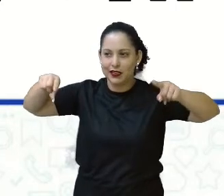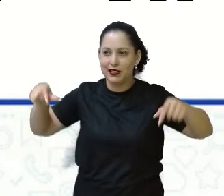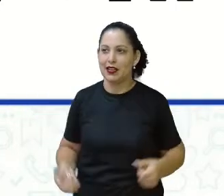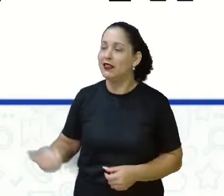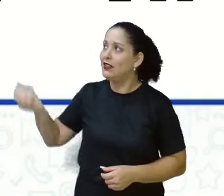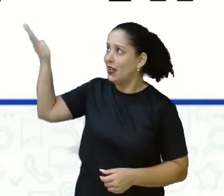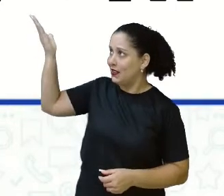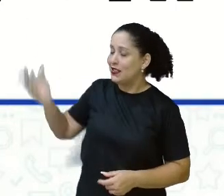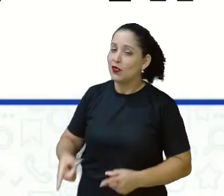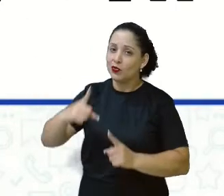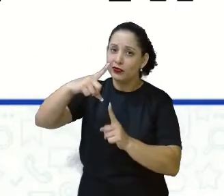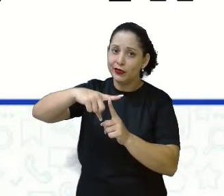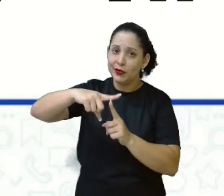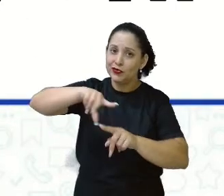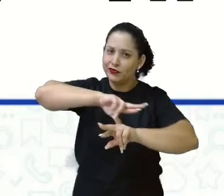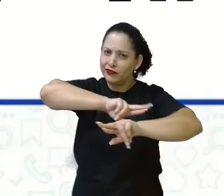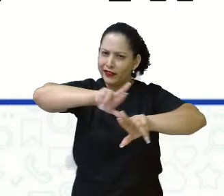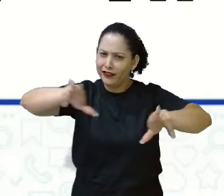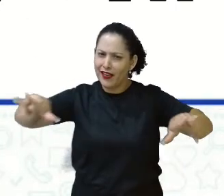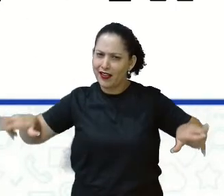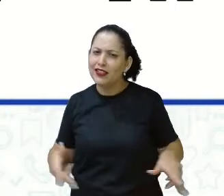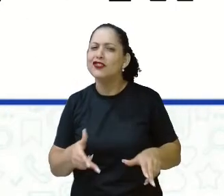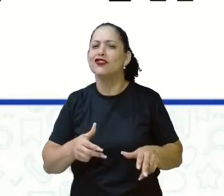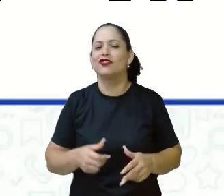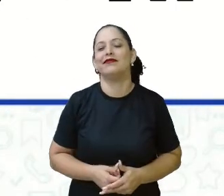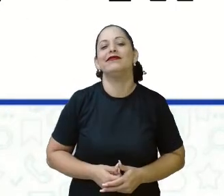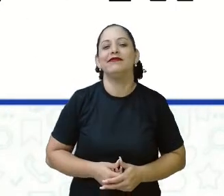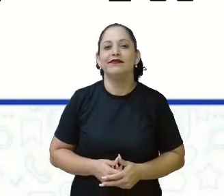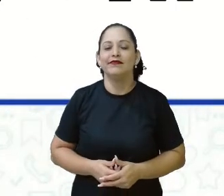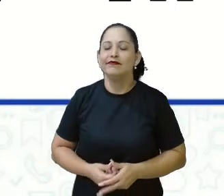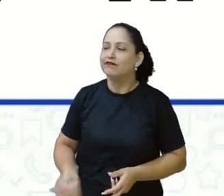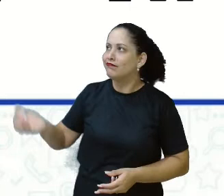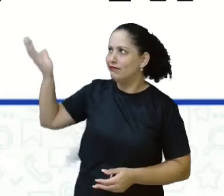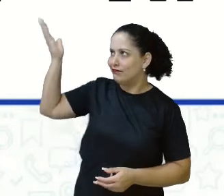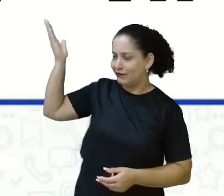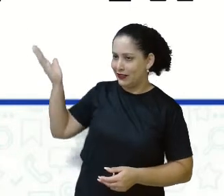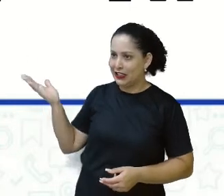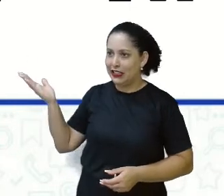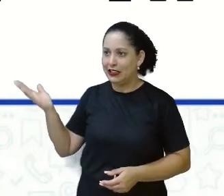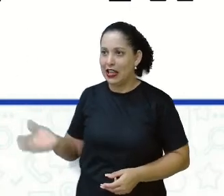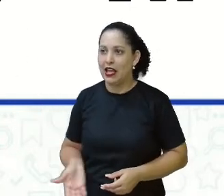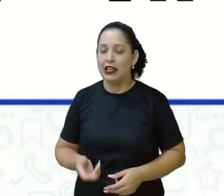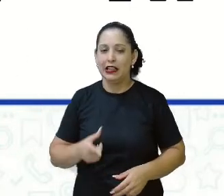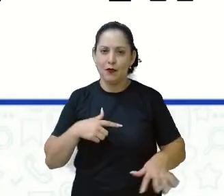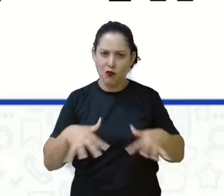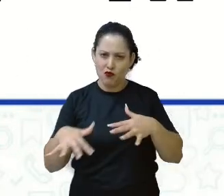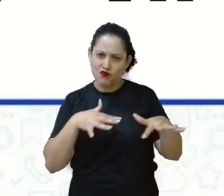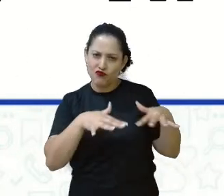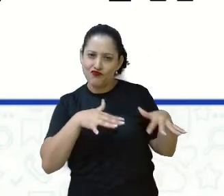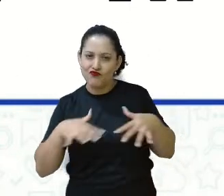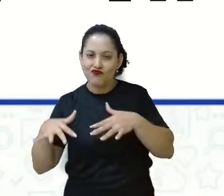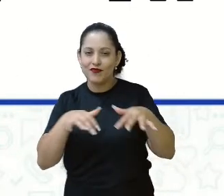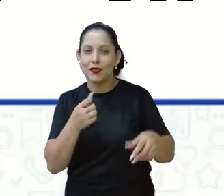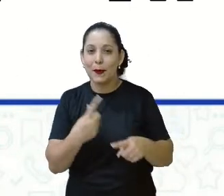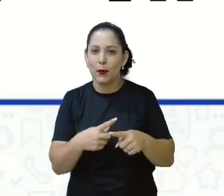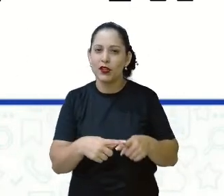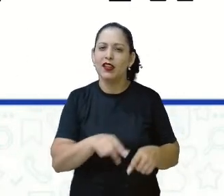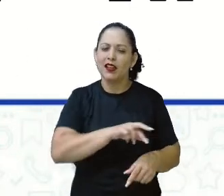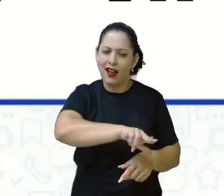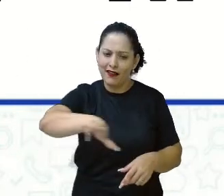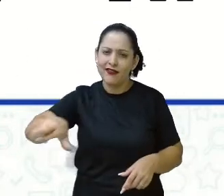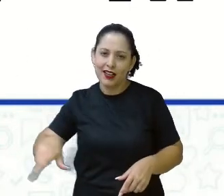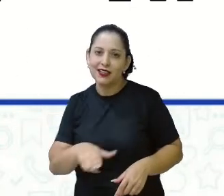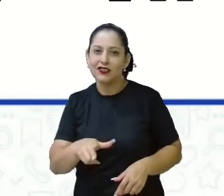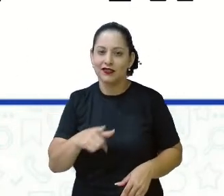são instrumentos musicais não melódicos, tá? A gente não pode dizer que eles são instrumentos rítmicos, porque todo instrumento, de certa forma, é